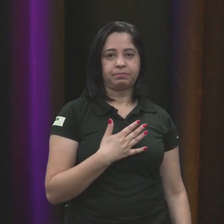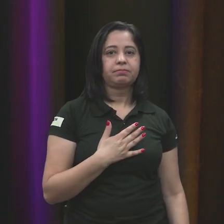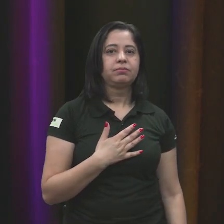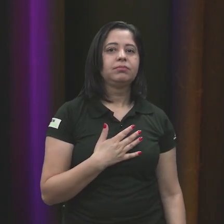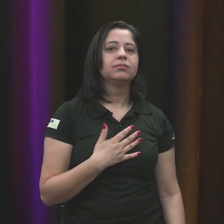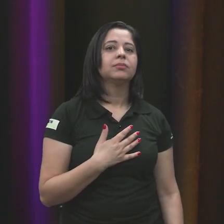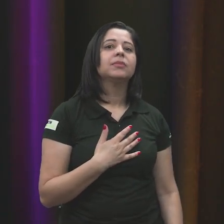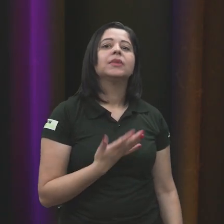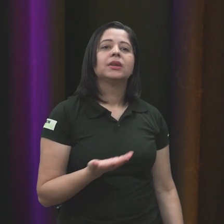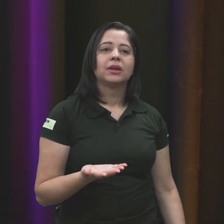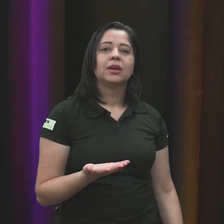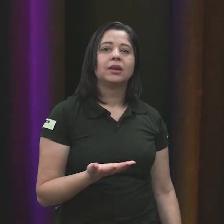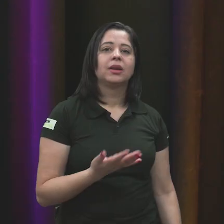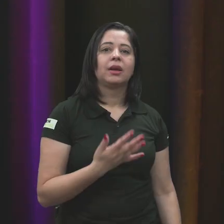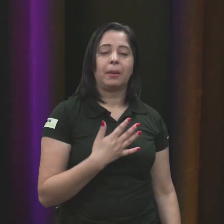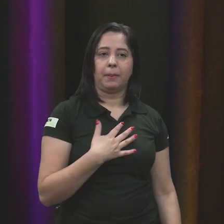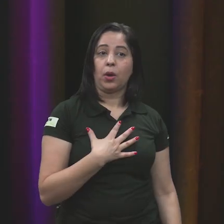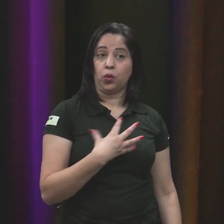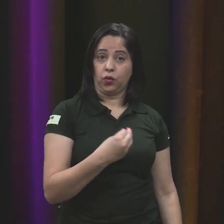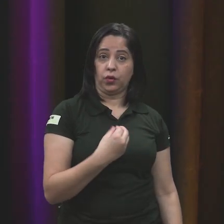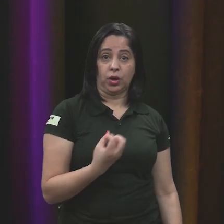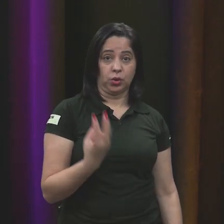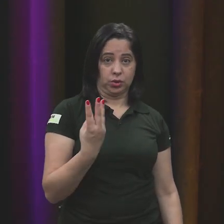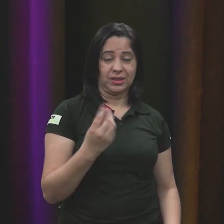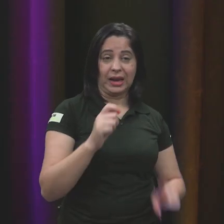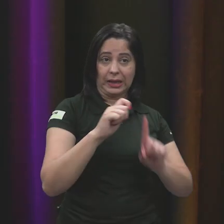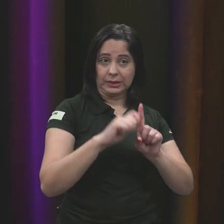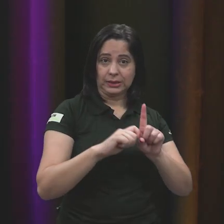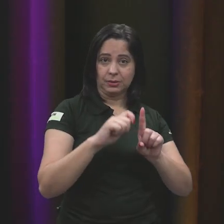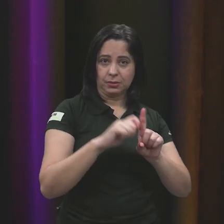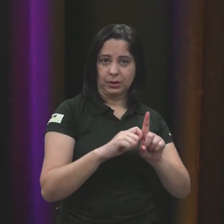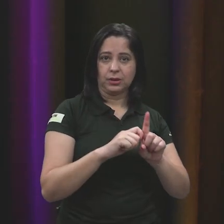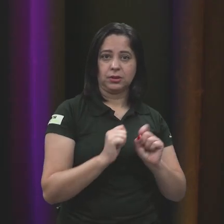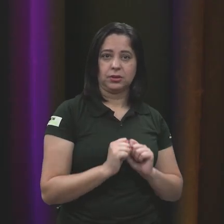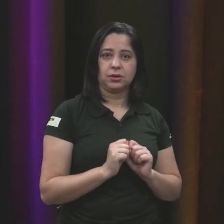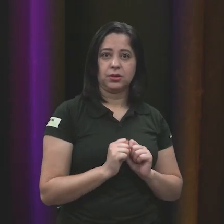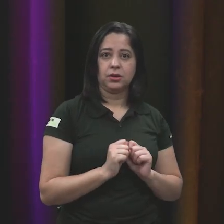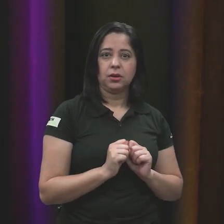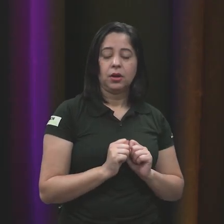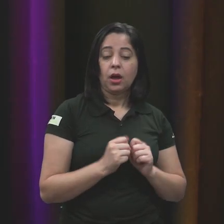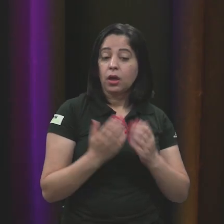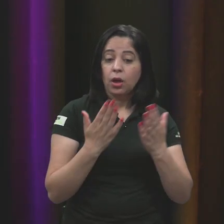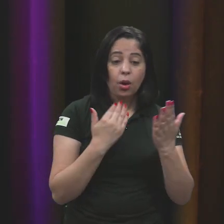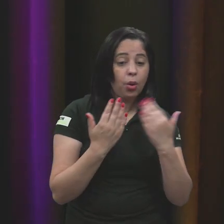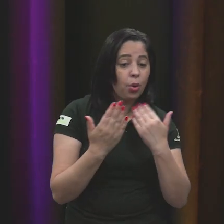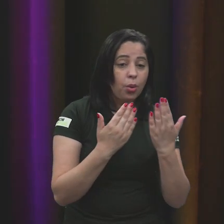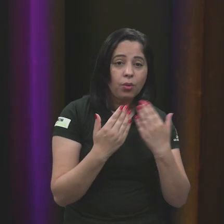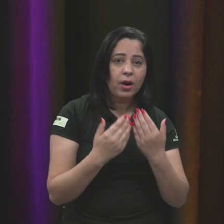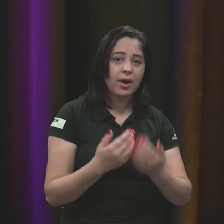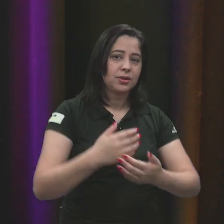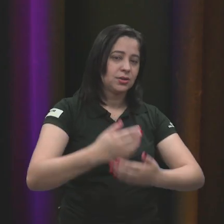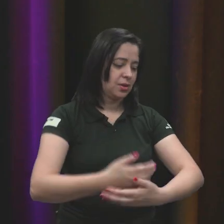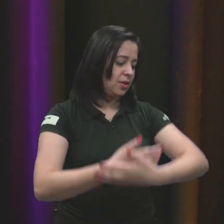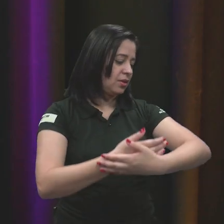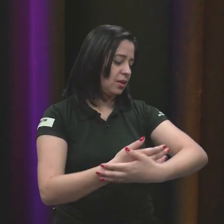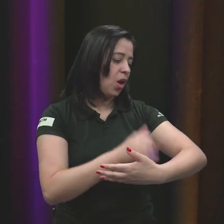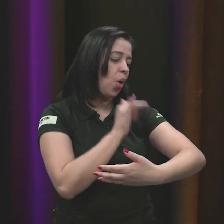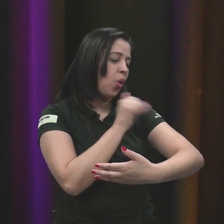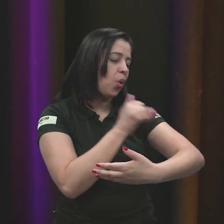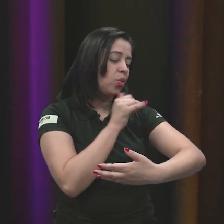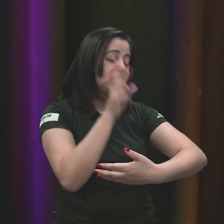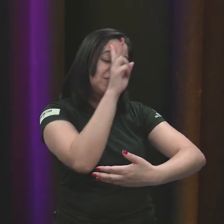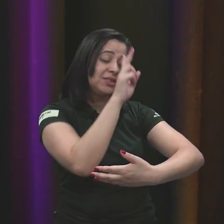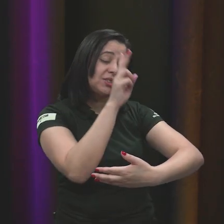meses, então... É desafio, né? E aí, o que eu converso com ele, vou falando com ele, vou contando